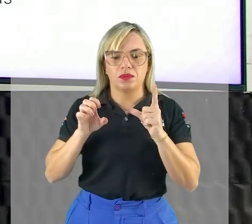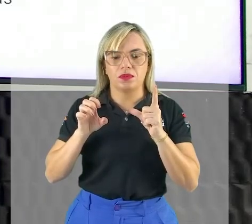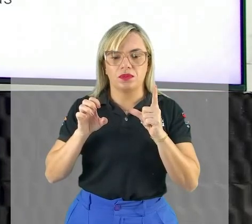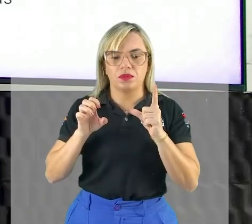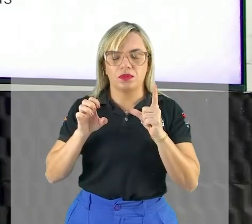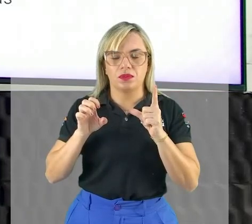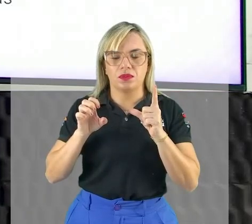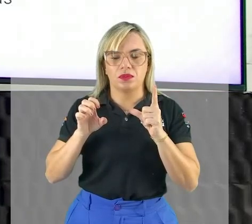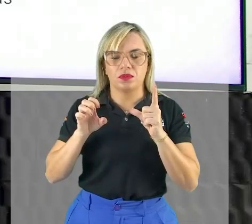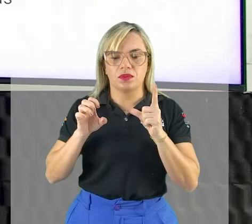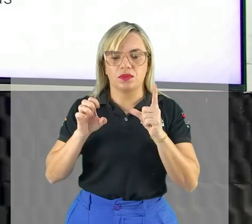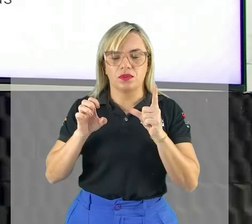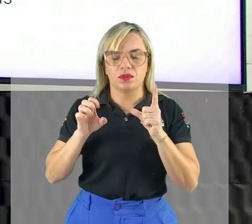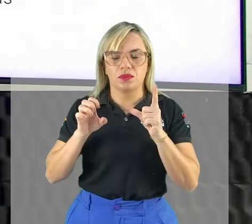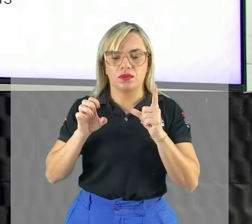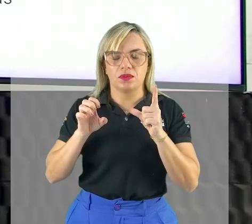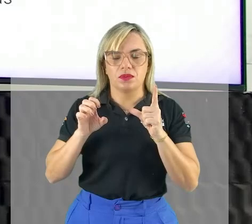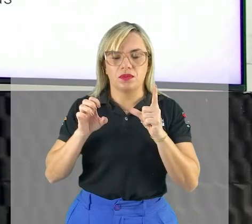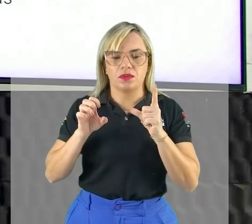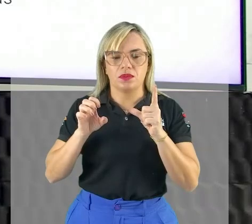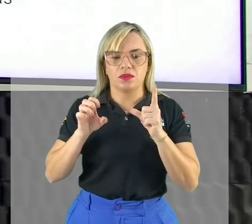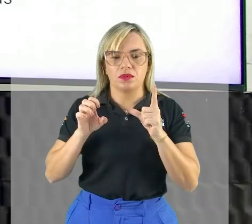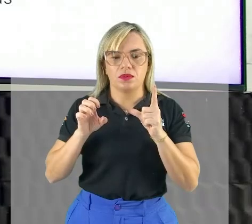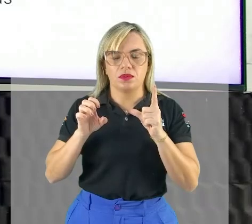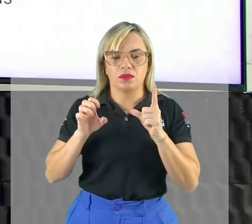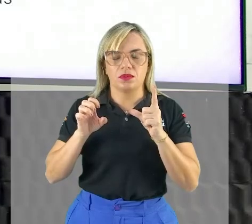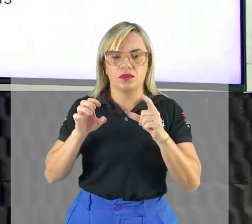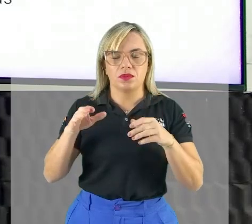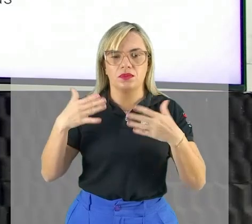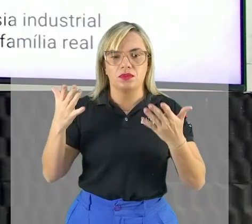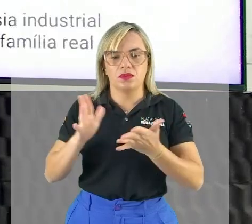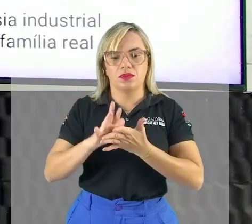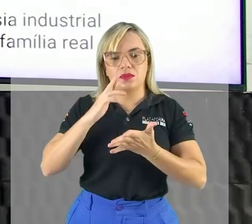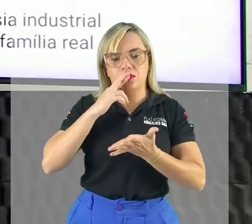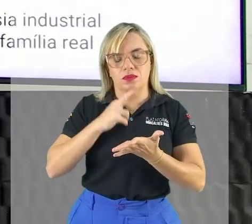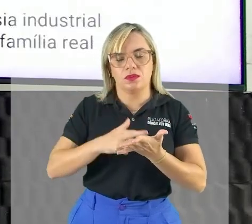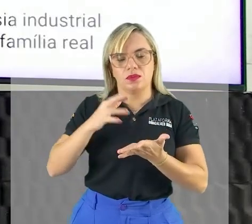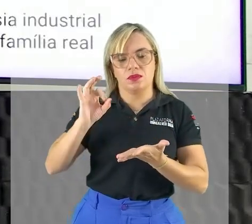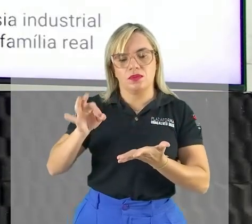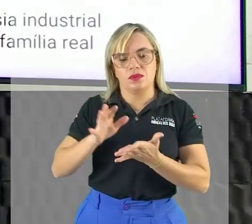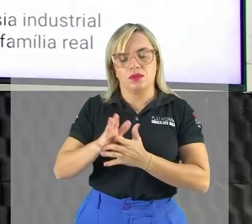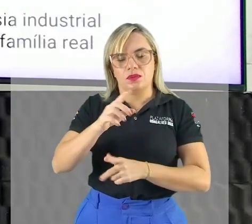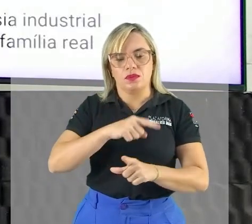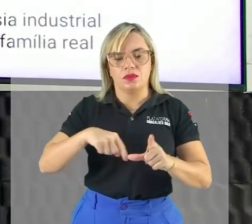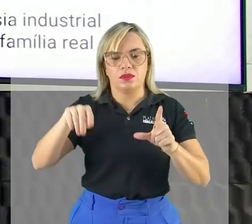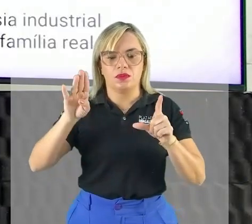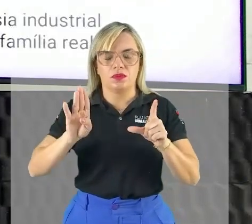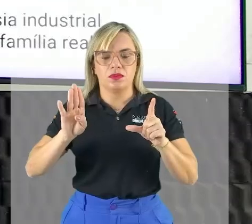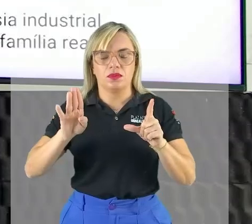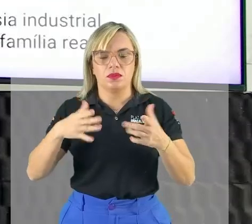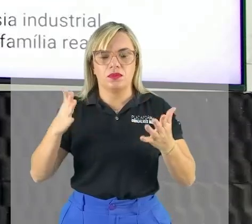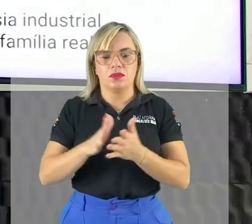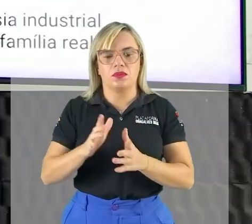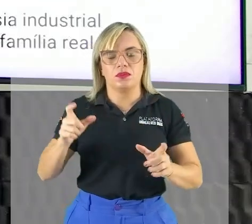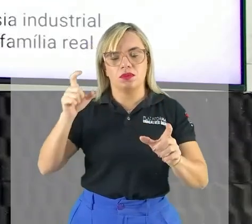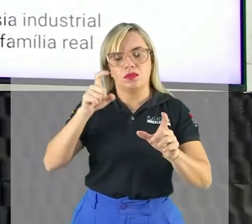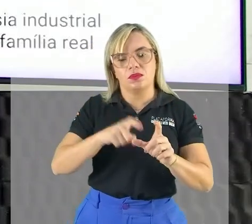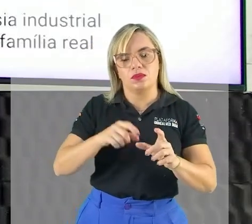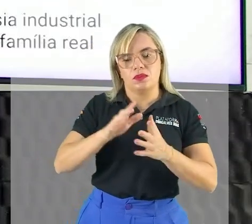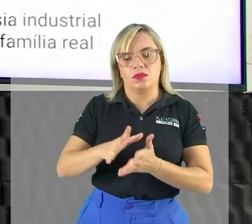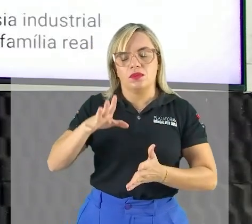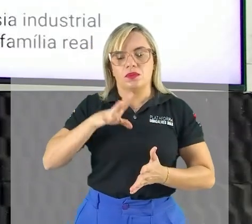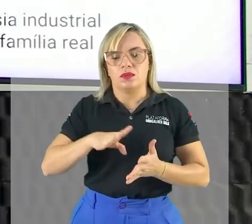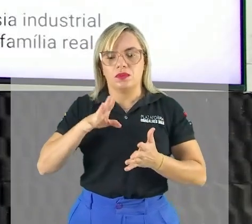perda de mercados para as indústrias portuguesas então a resposta certa gente é a letra b a dependência